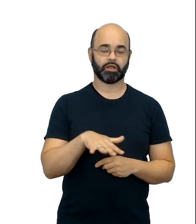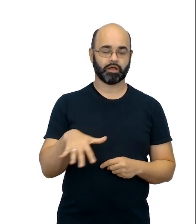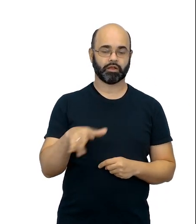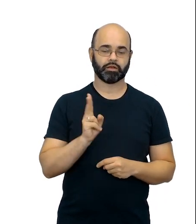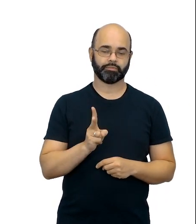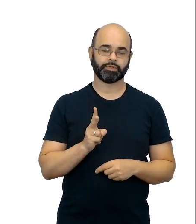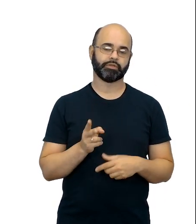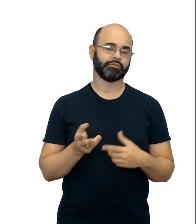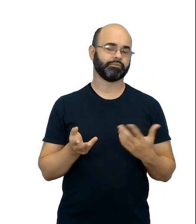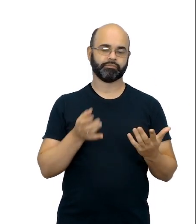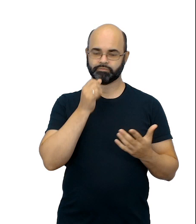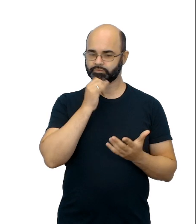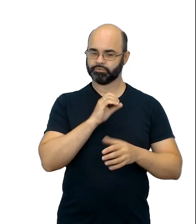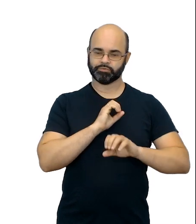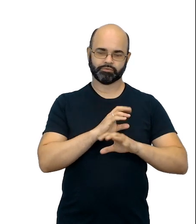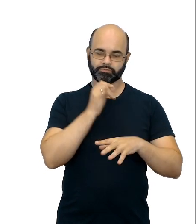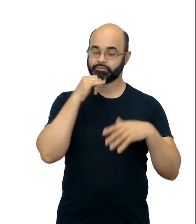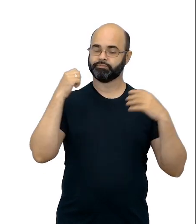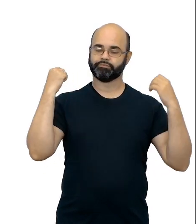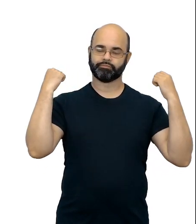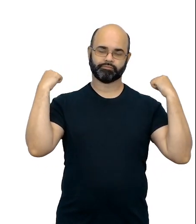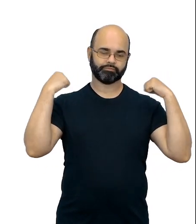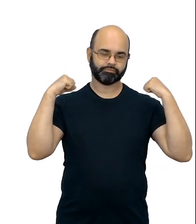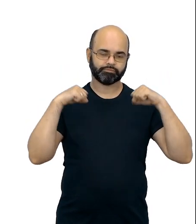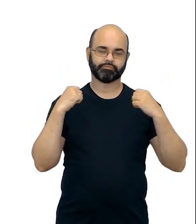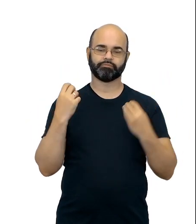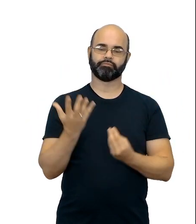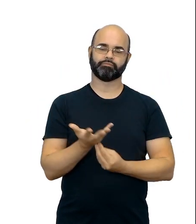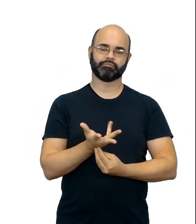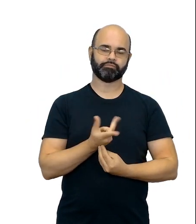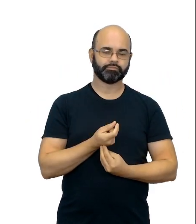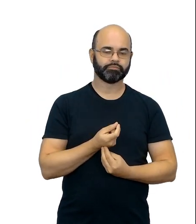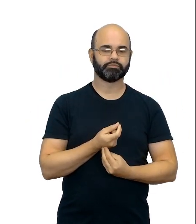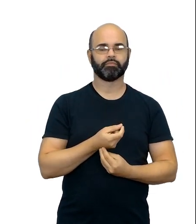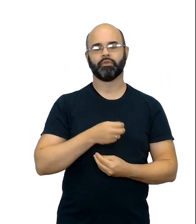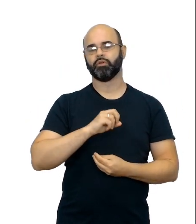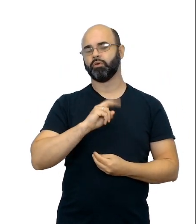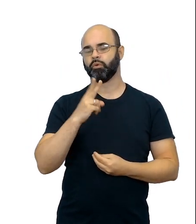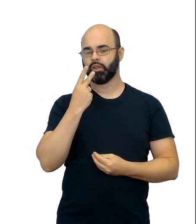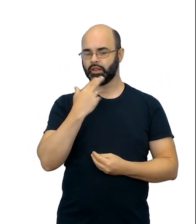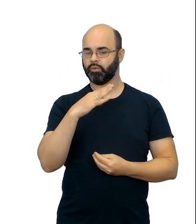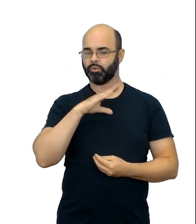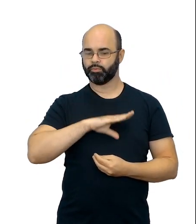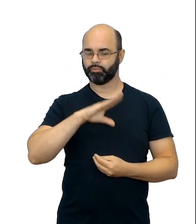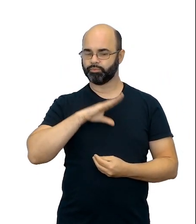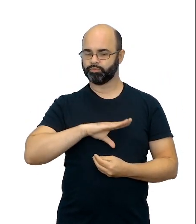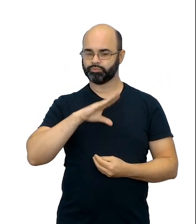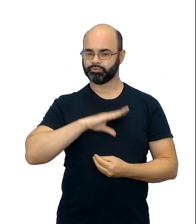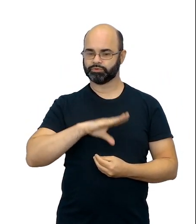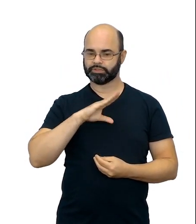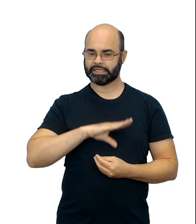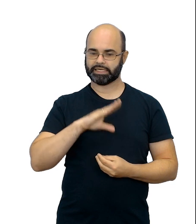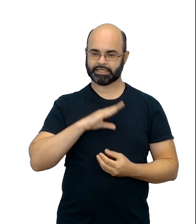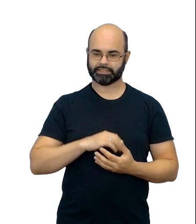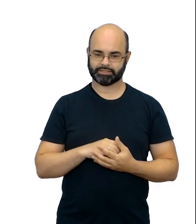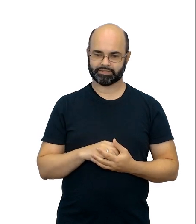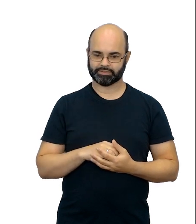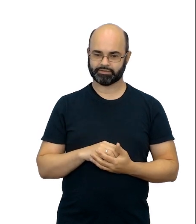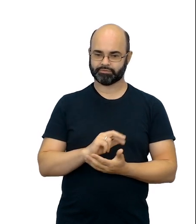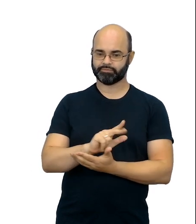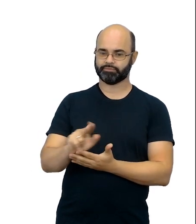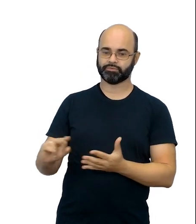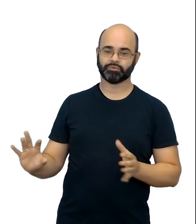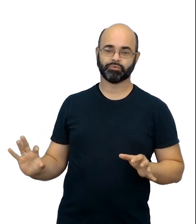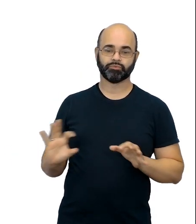como a educação física, a arte e a própria língua portuguesa, possa ali talvez estabelecer conexões